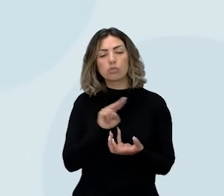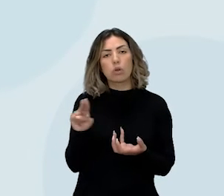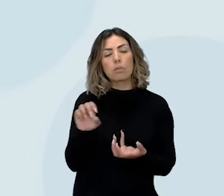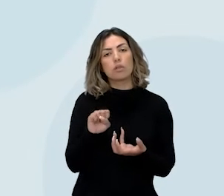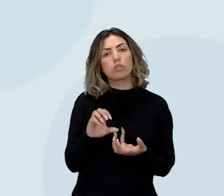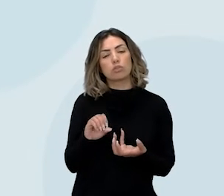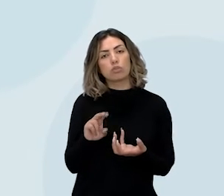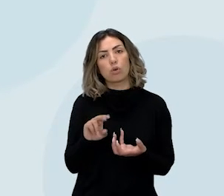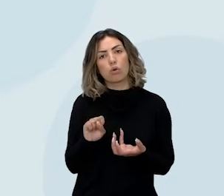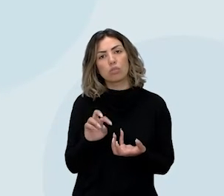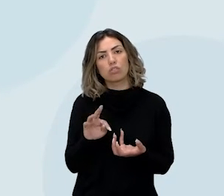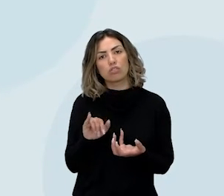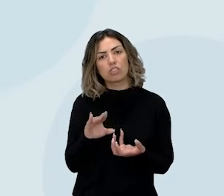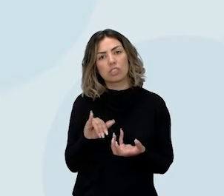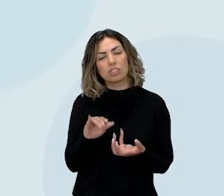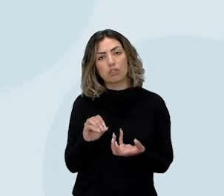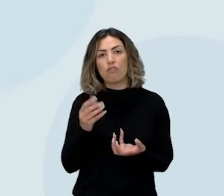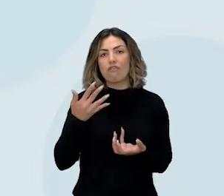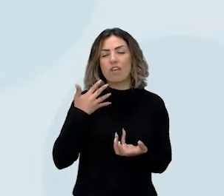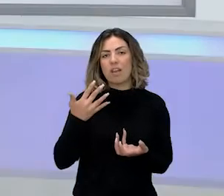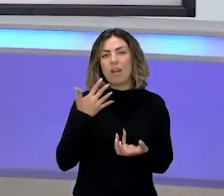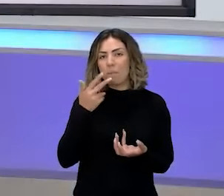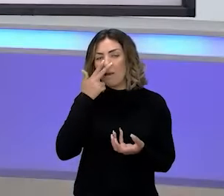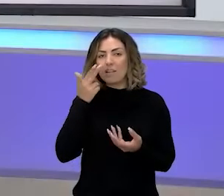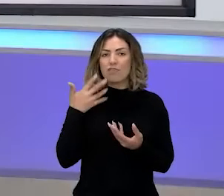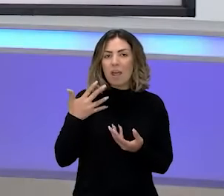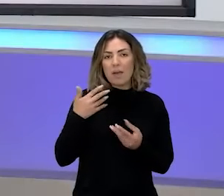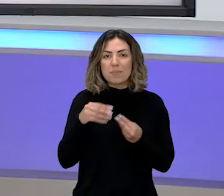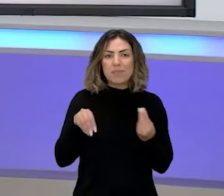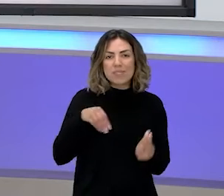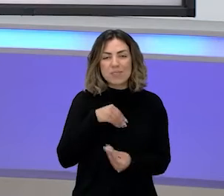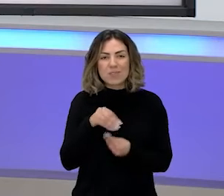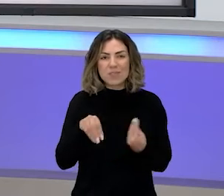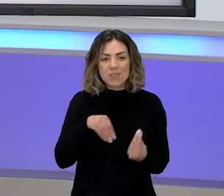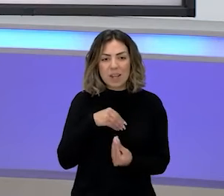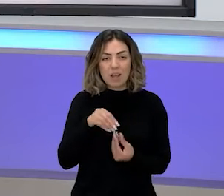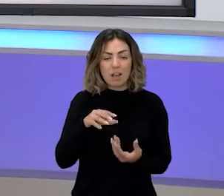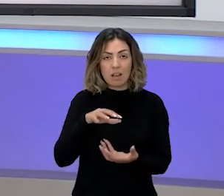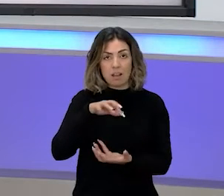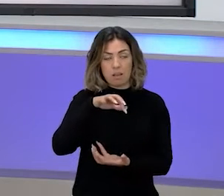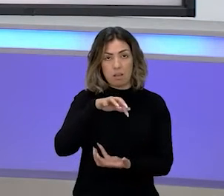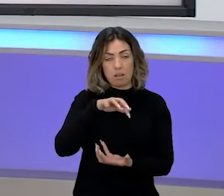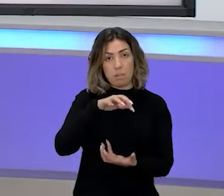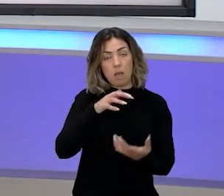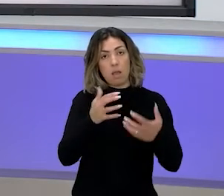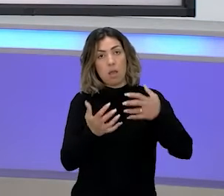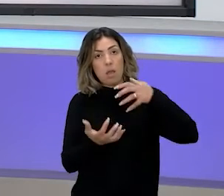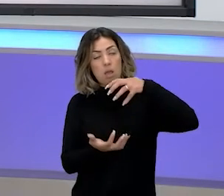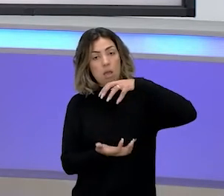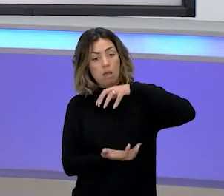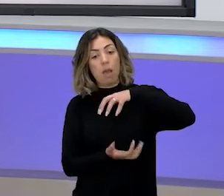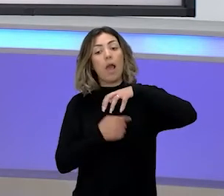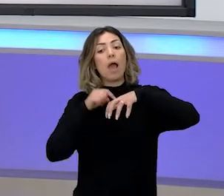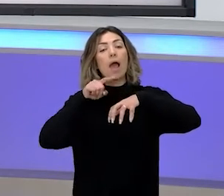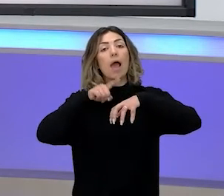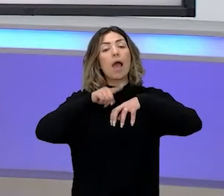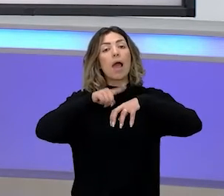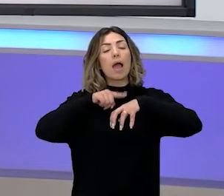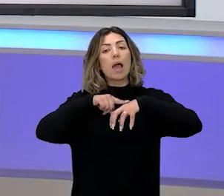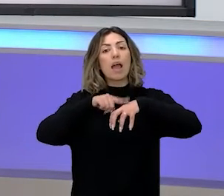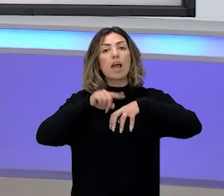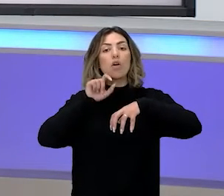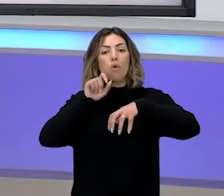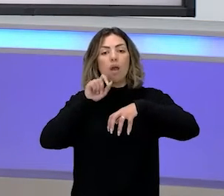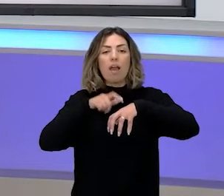né? De verão, tá certo? Enquanto que lá no hemisfério de cima, né? Vai